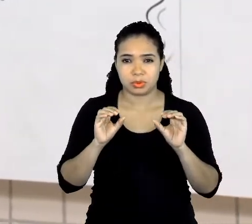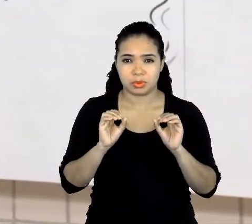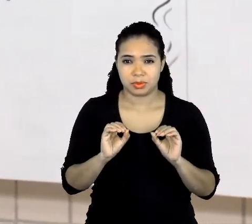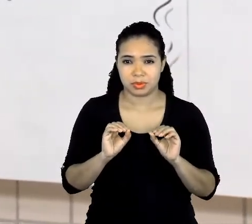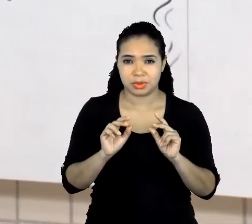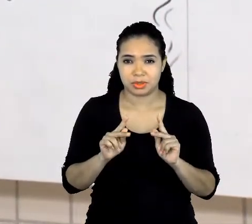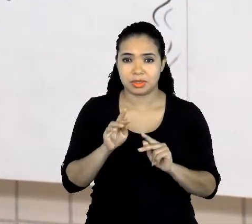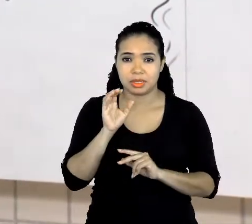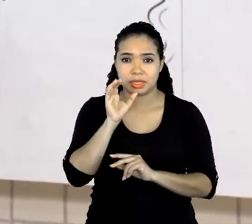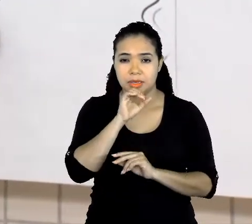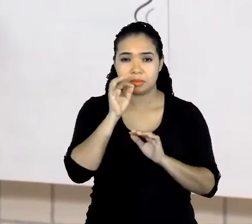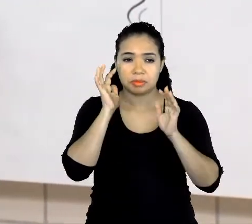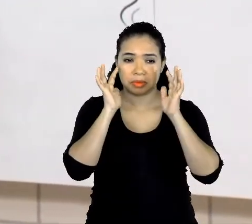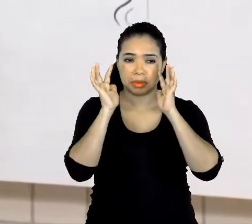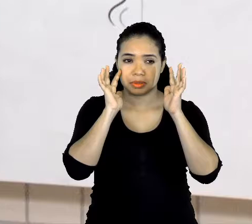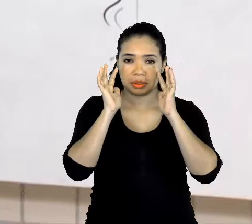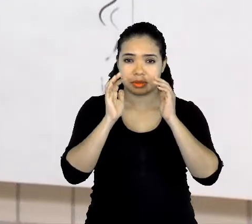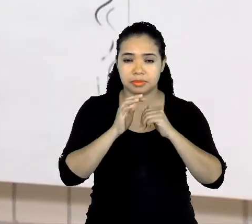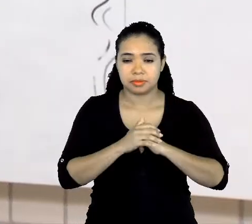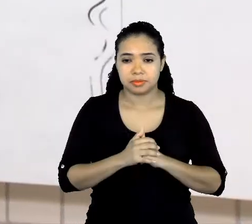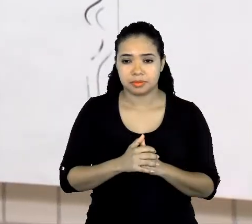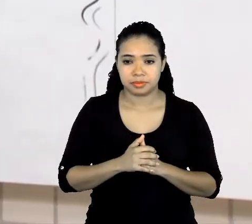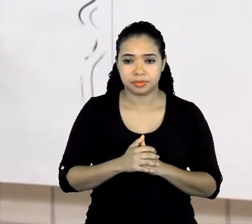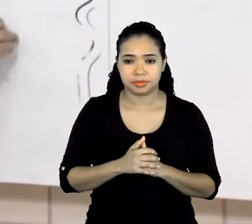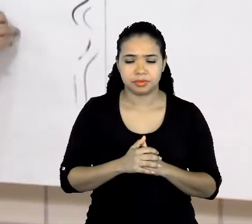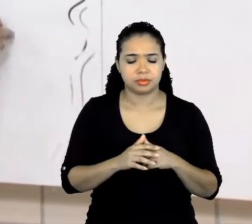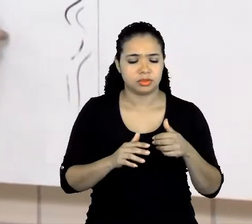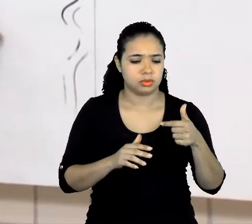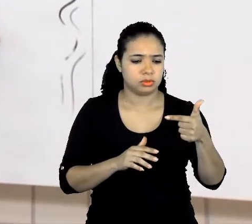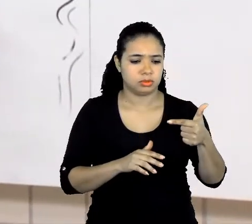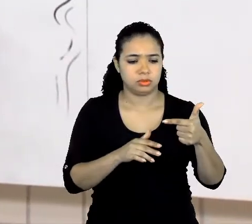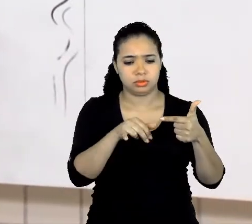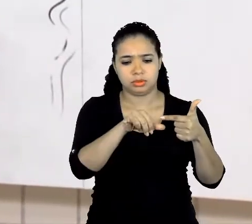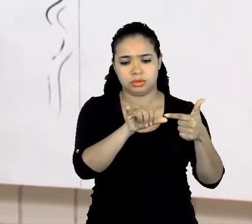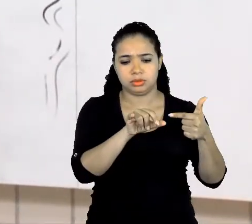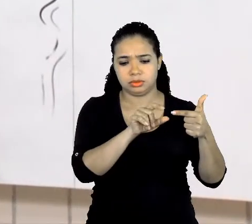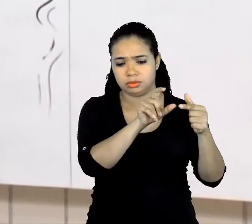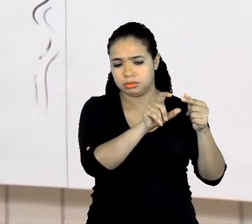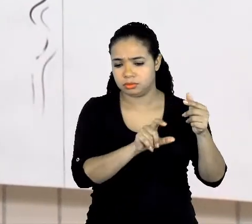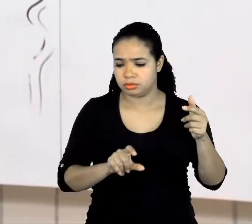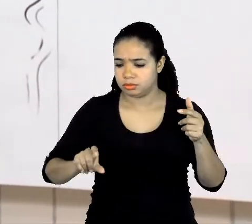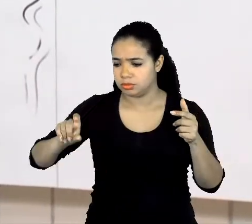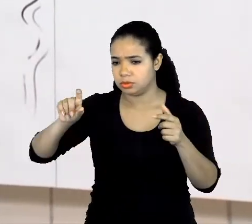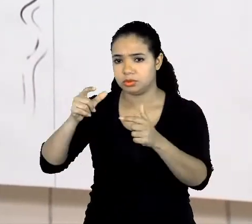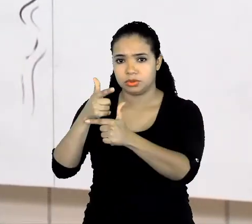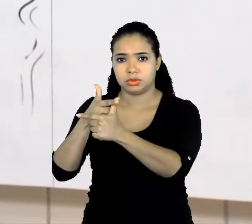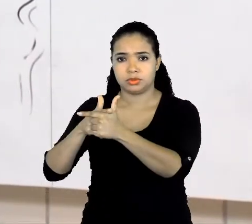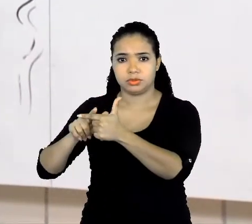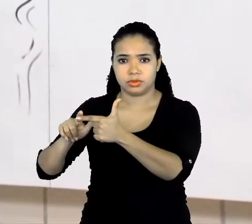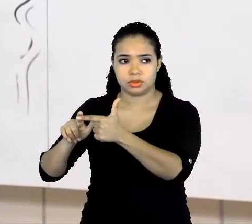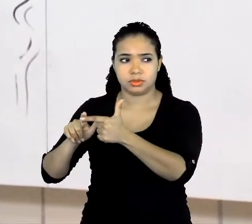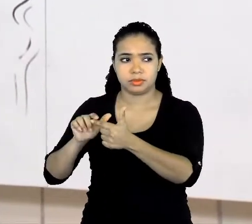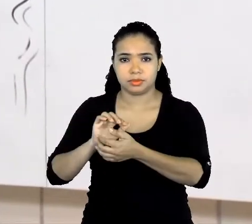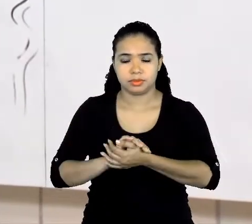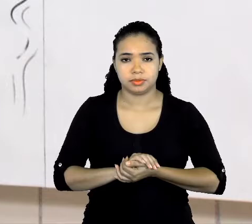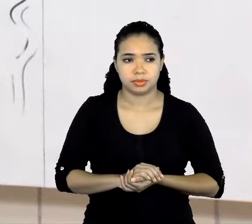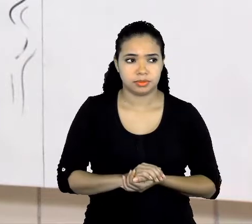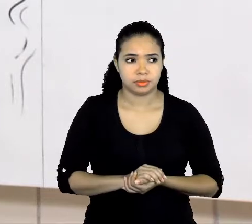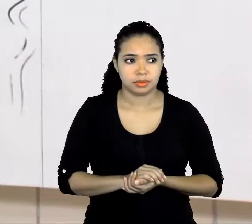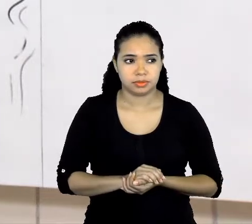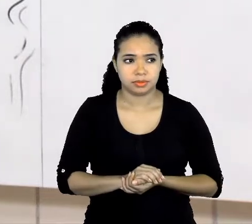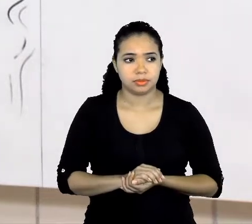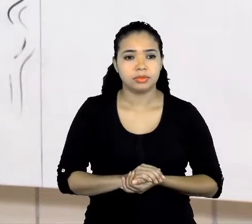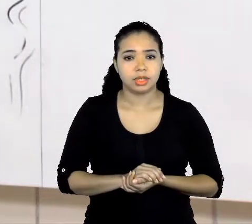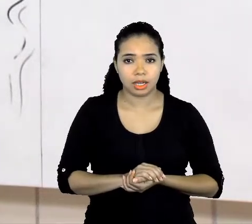rápida você pode pensar o seguinte. Esse 2 está multiplicando, passa a dividir. Ou seja, esse 2 vai